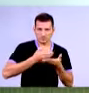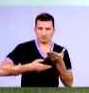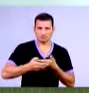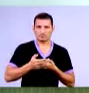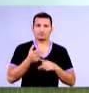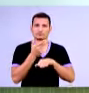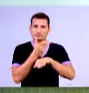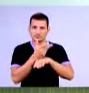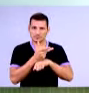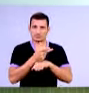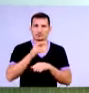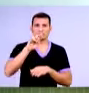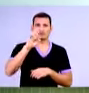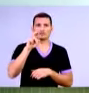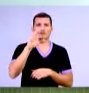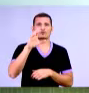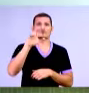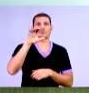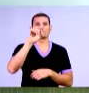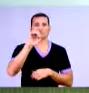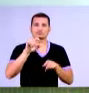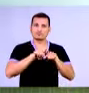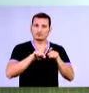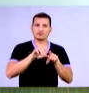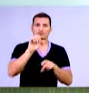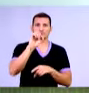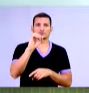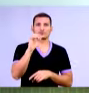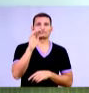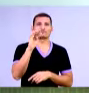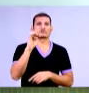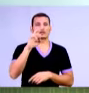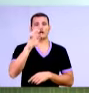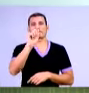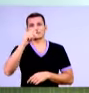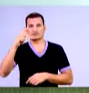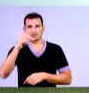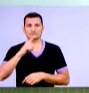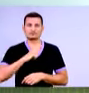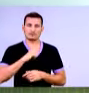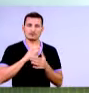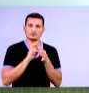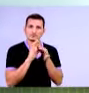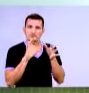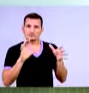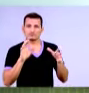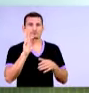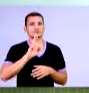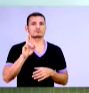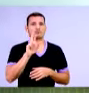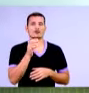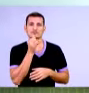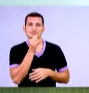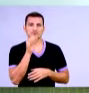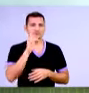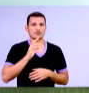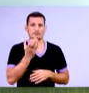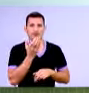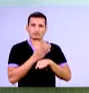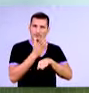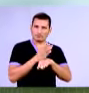multimídia, o recurso multimídia e os softwares aplicativos que estão à disposição do usuário para as tarefas que o usuário precisa,